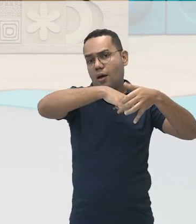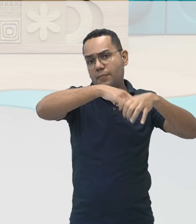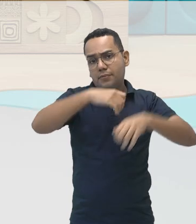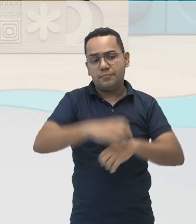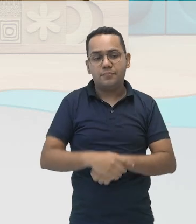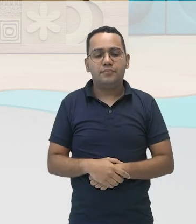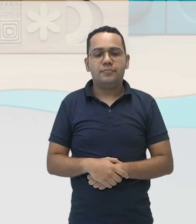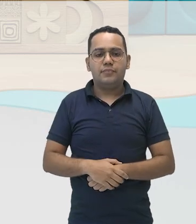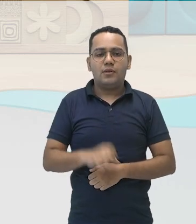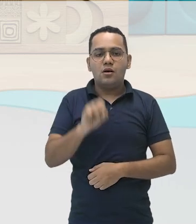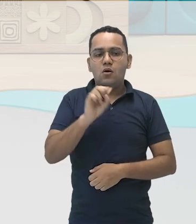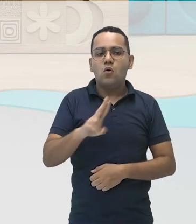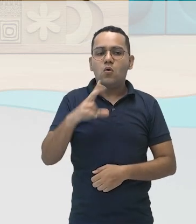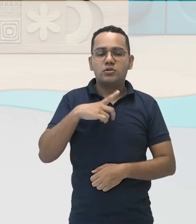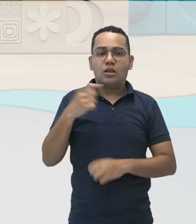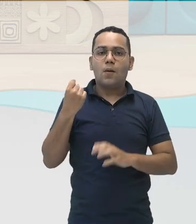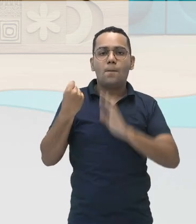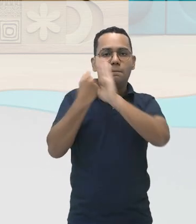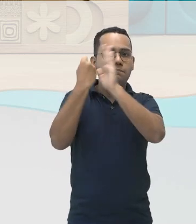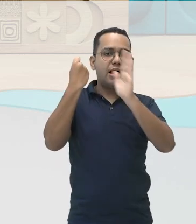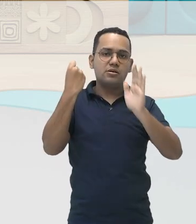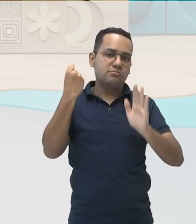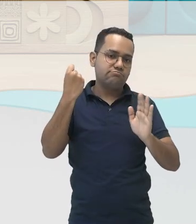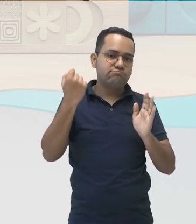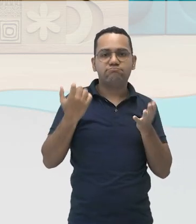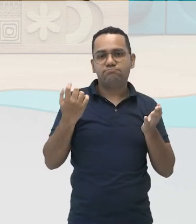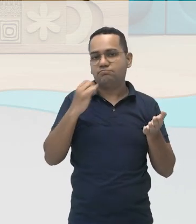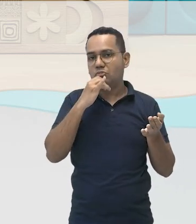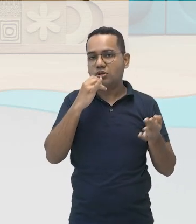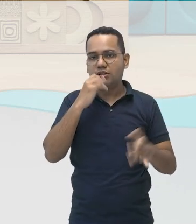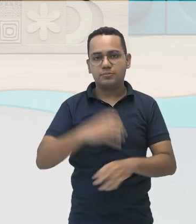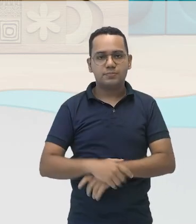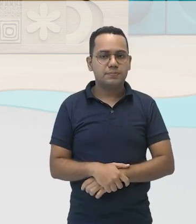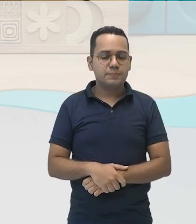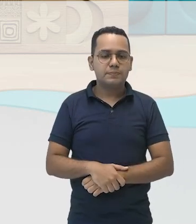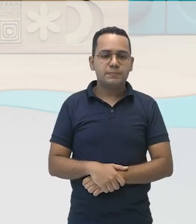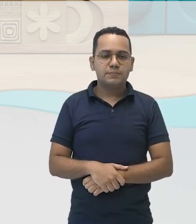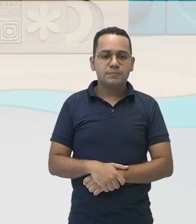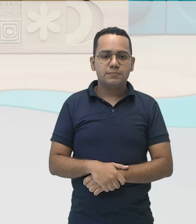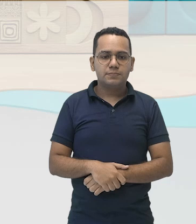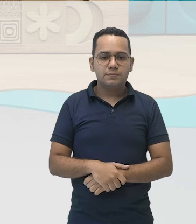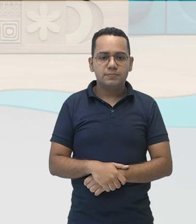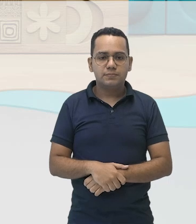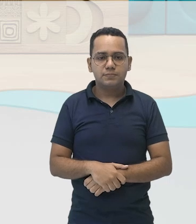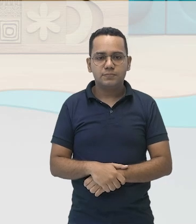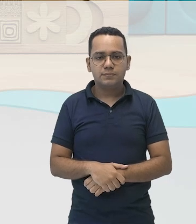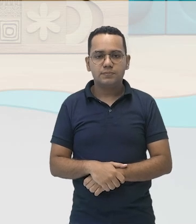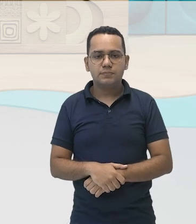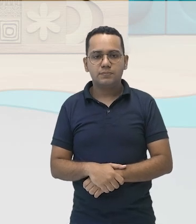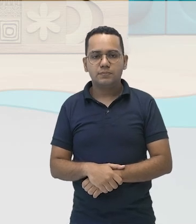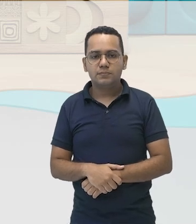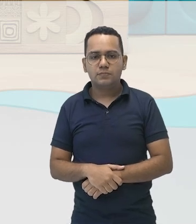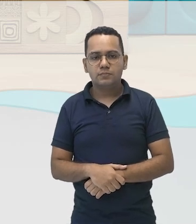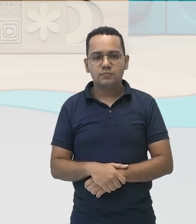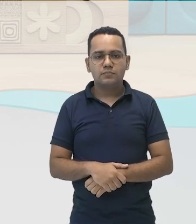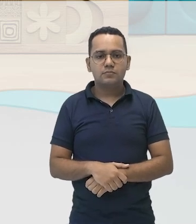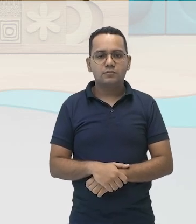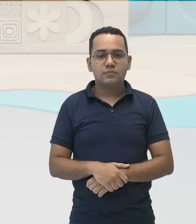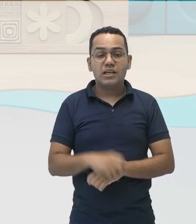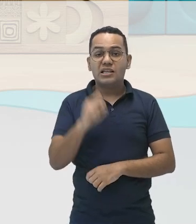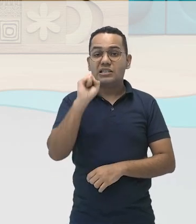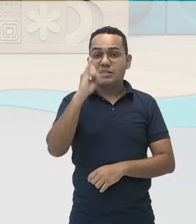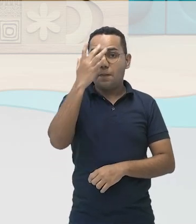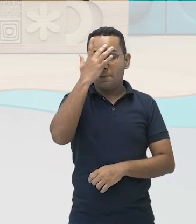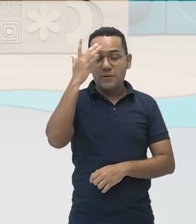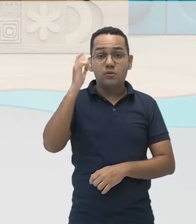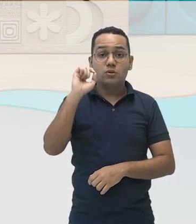ou através de um choque nesse nariz ocasionado por um acidente, ok? E quando a pessoa sofre de fato um acidente, que ela bate